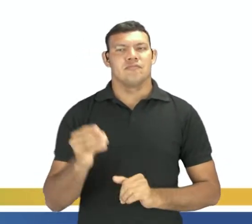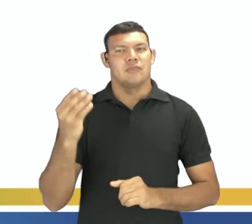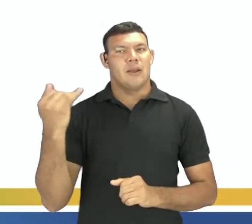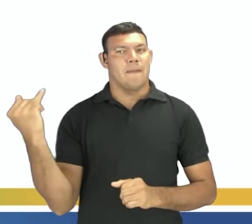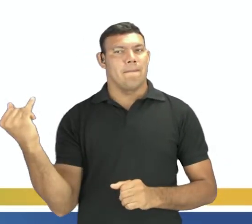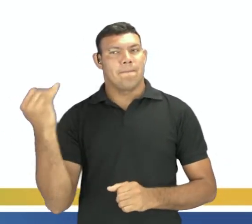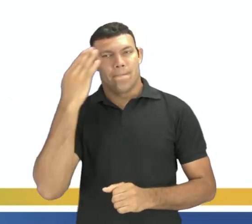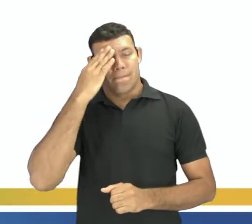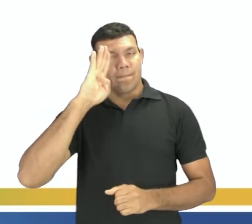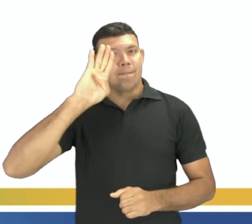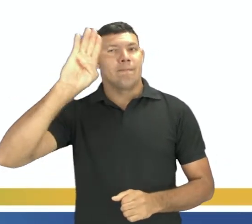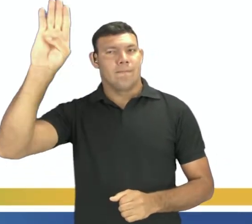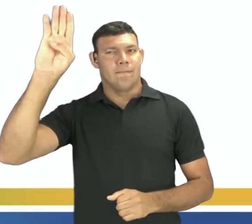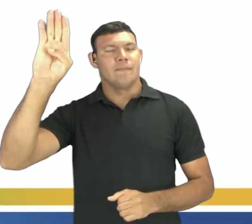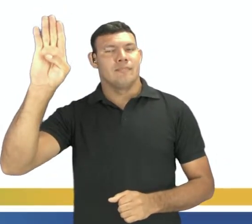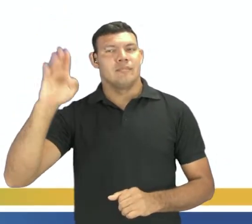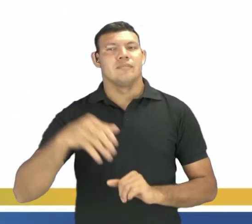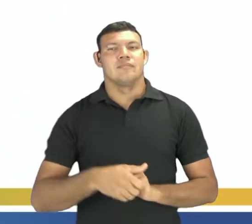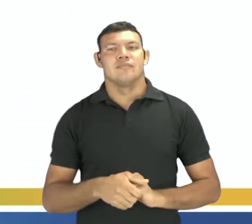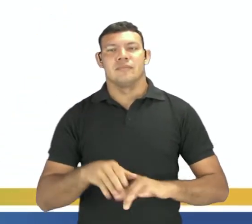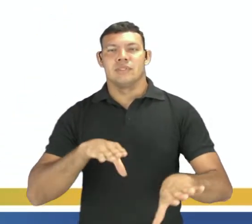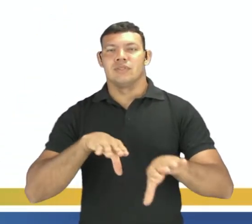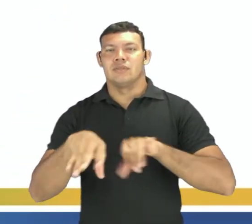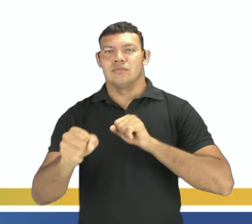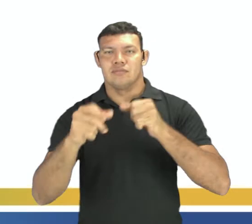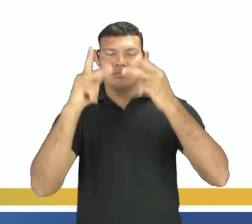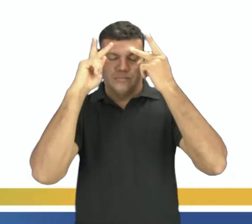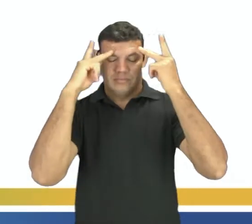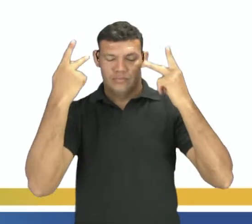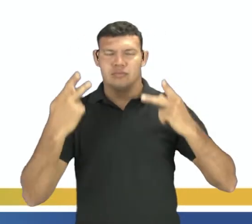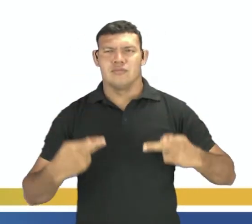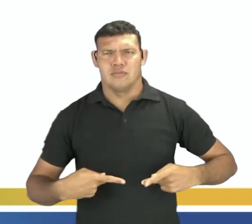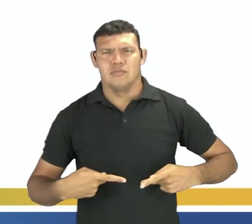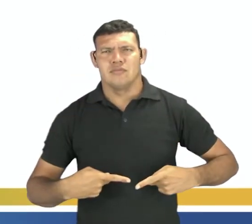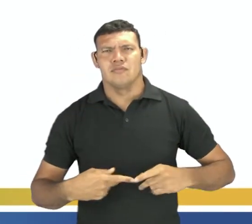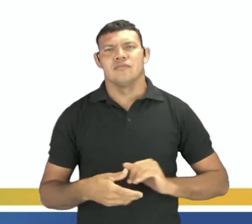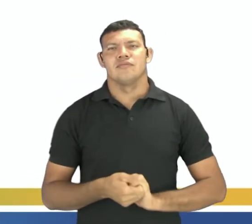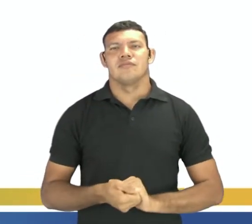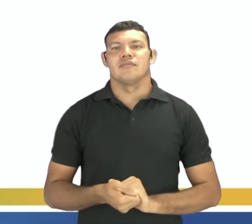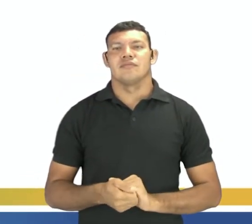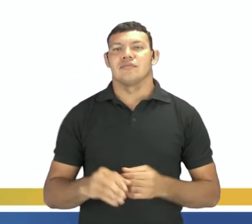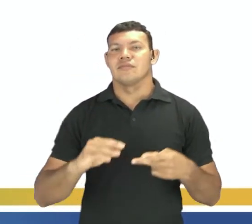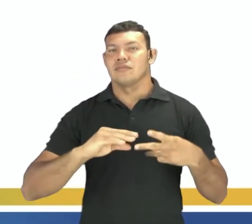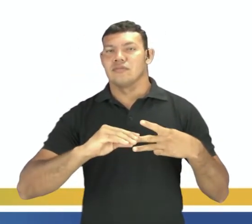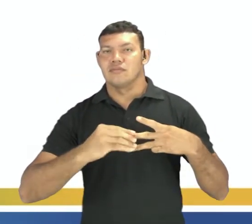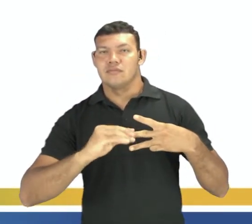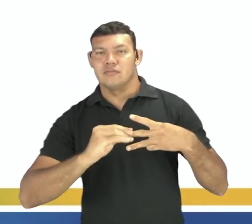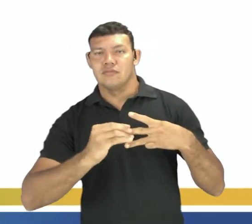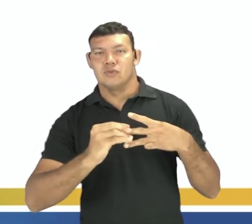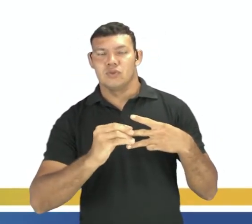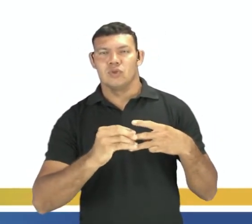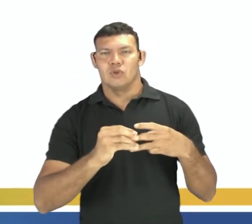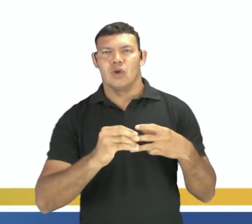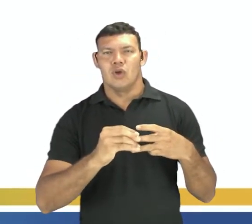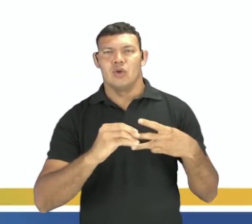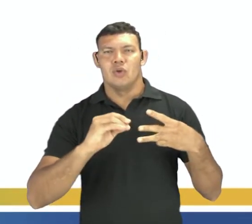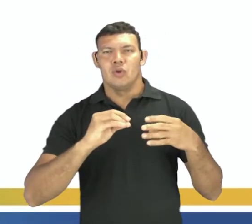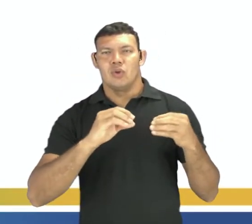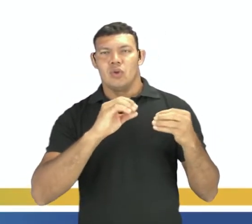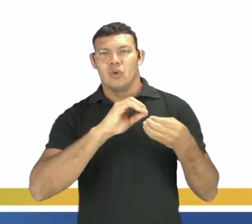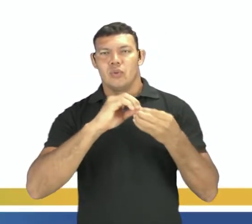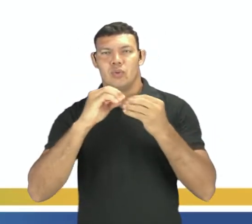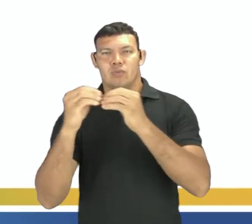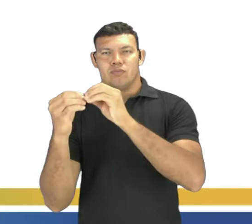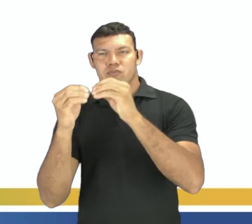principal responsável pela formação do ser humano de um ser vivo. Então, as células elas estão agrupadas com as